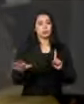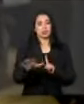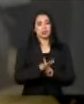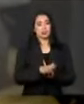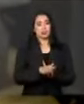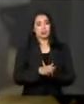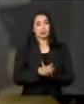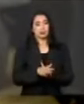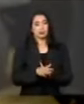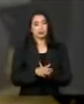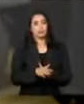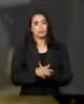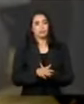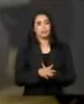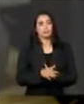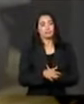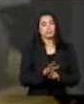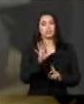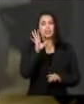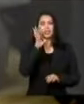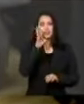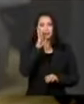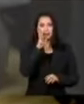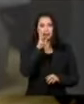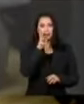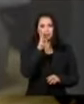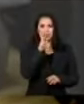moroso? É moroso. É ruim